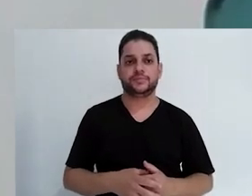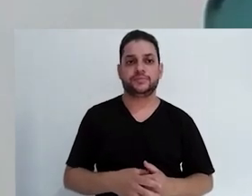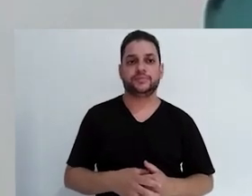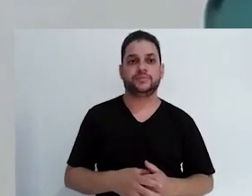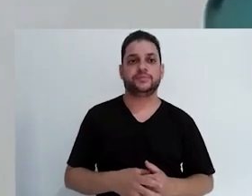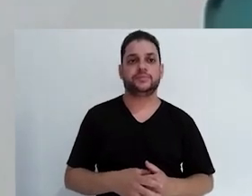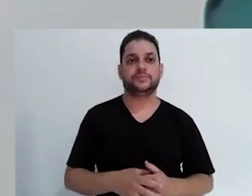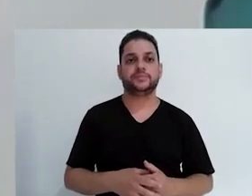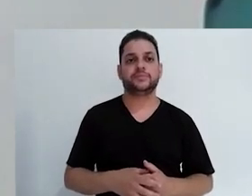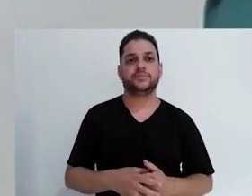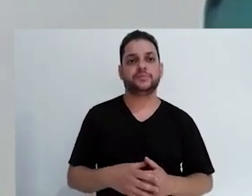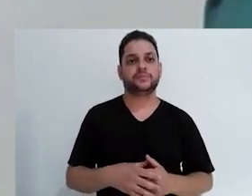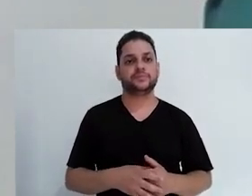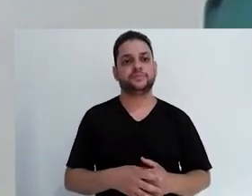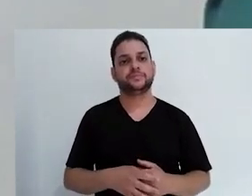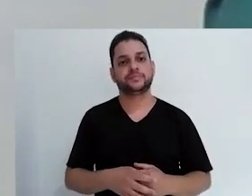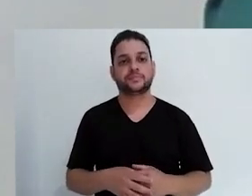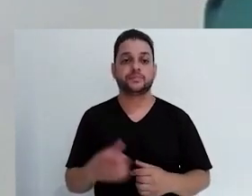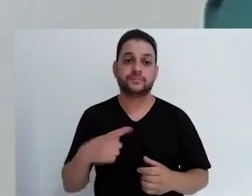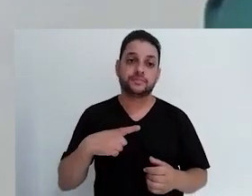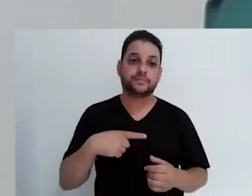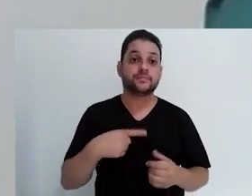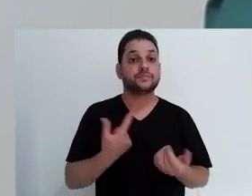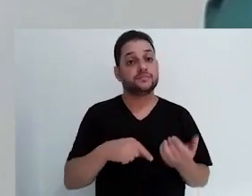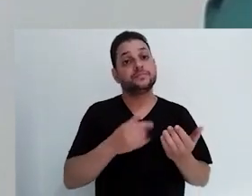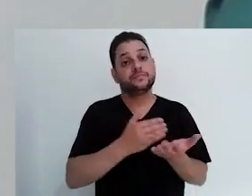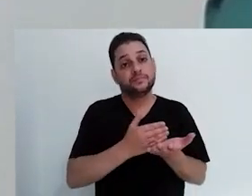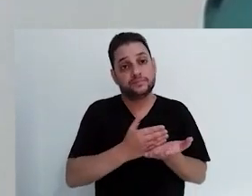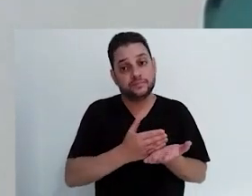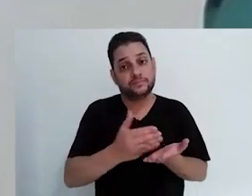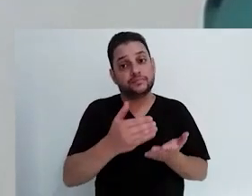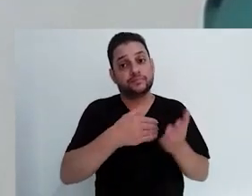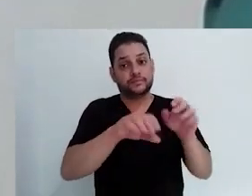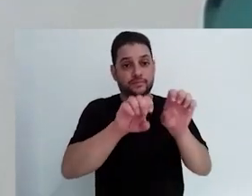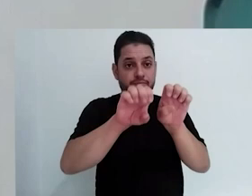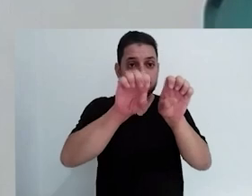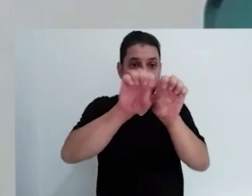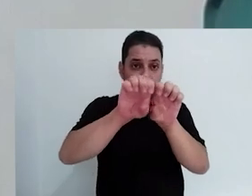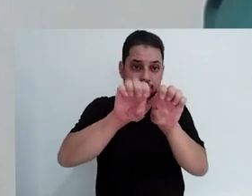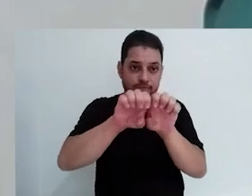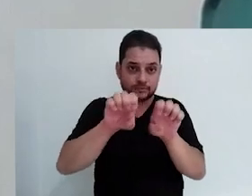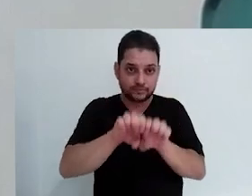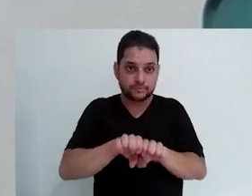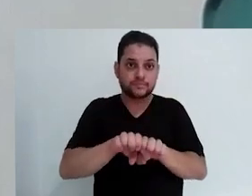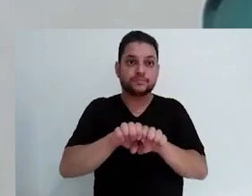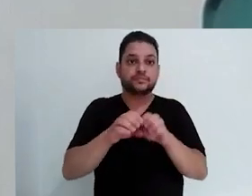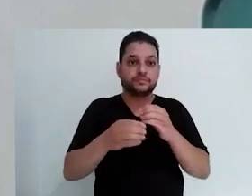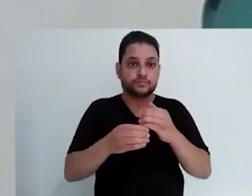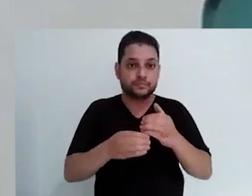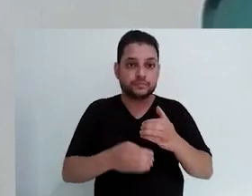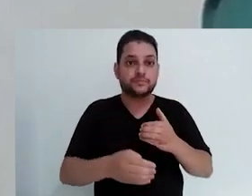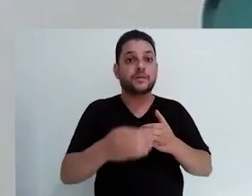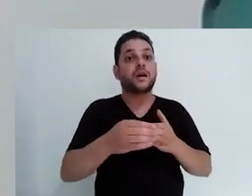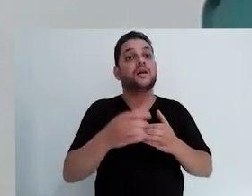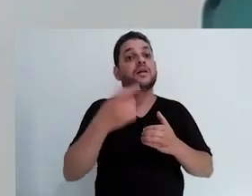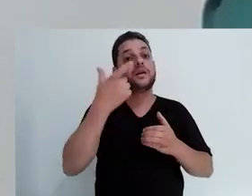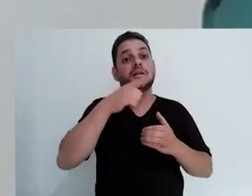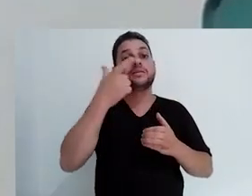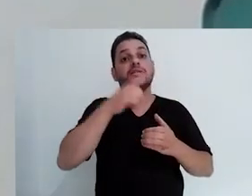A princípio, essa vai ser a estrutura que vai se manter nos núcleos até a efetiva lotação de juízes nesses núcleos.